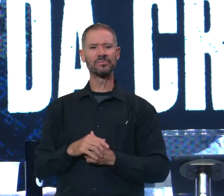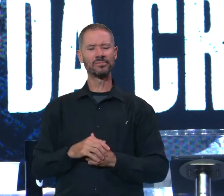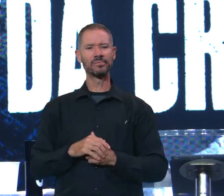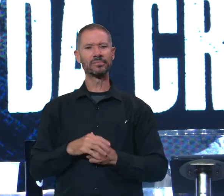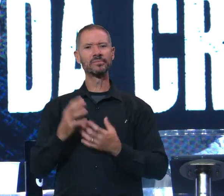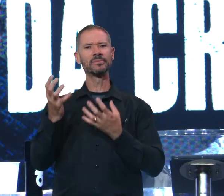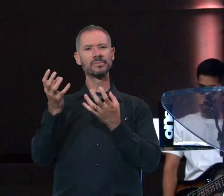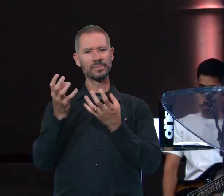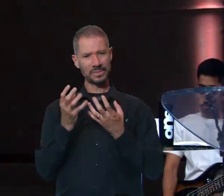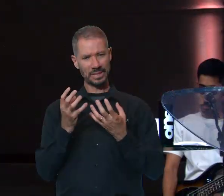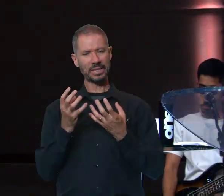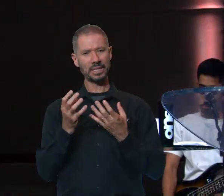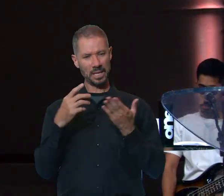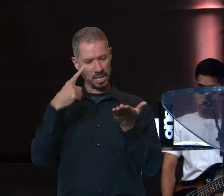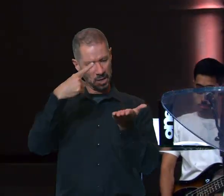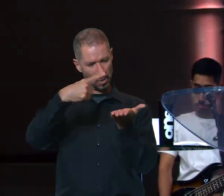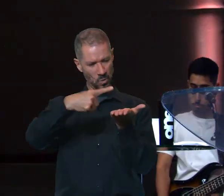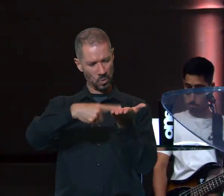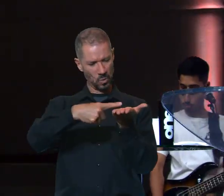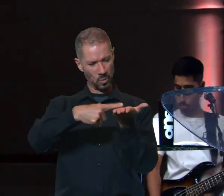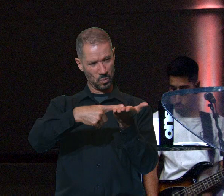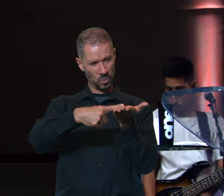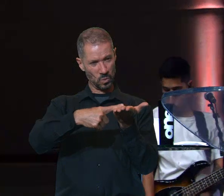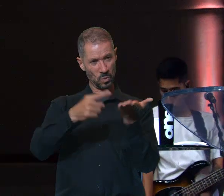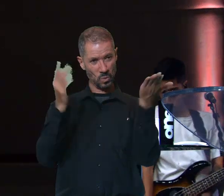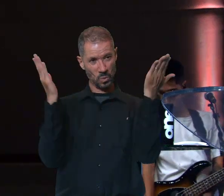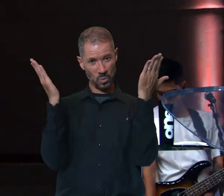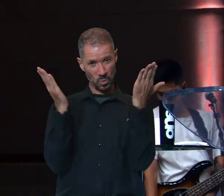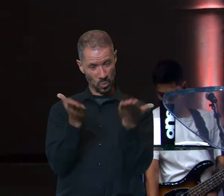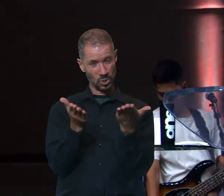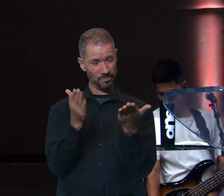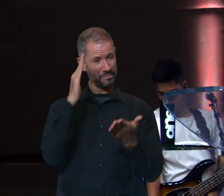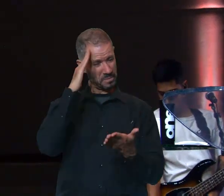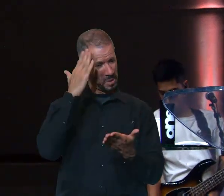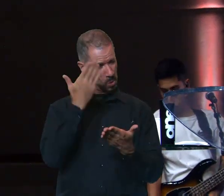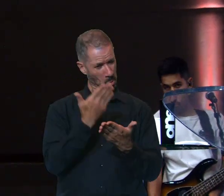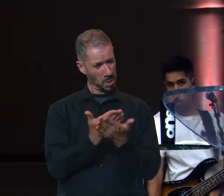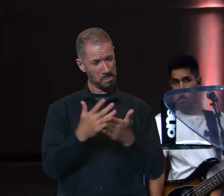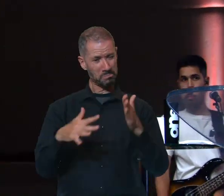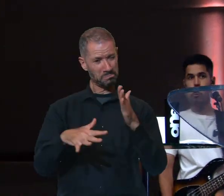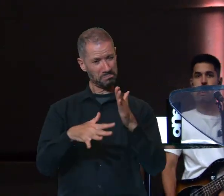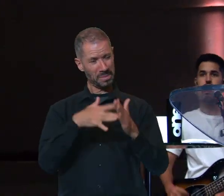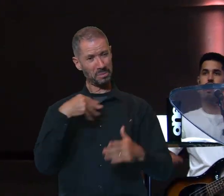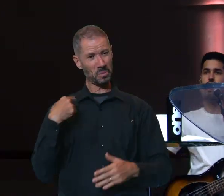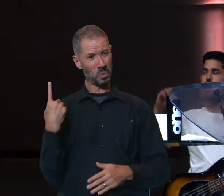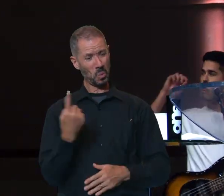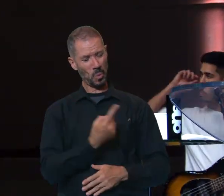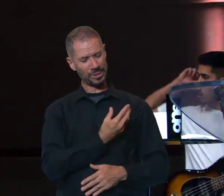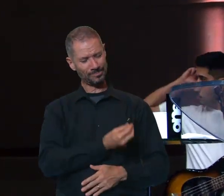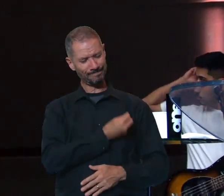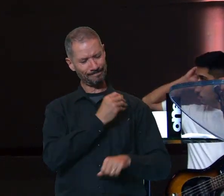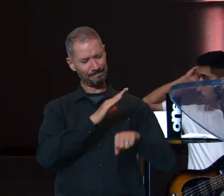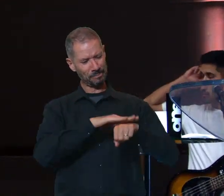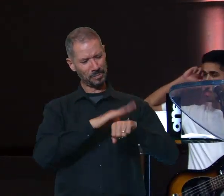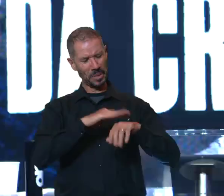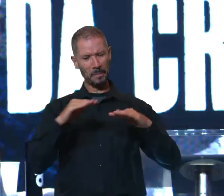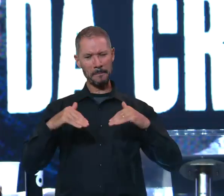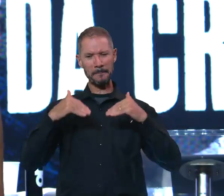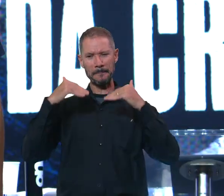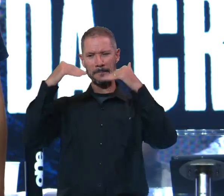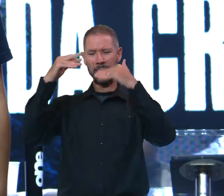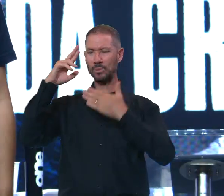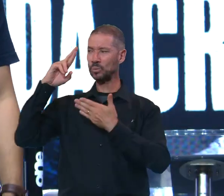Eu queria fazer um compromisso com você hoje aqui. Eu creio que muitas vezes nós ainda não vivemos coisas ainda maiores com o